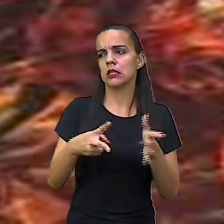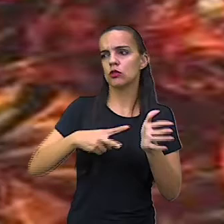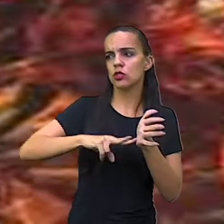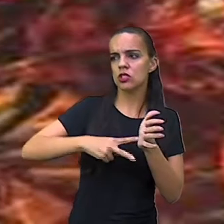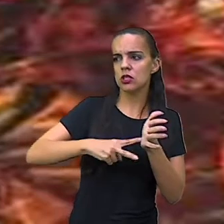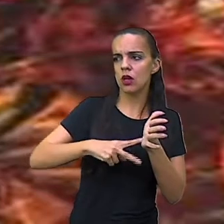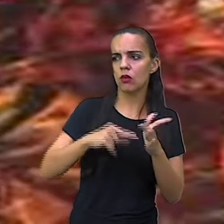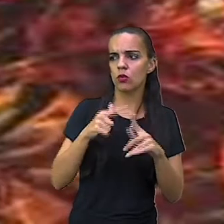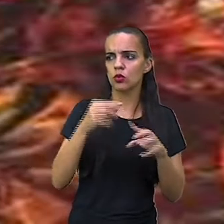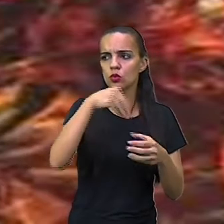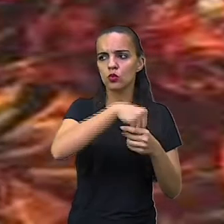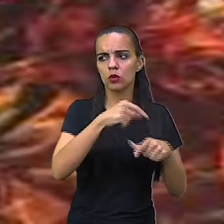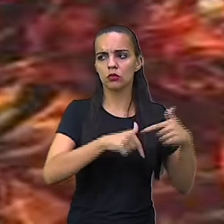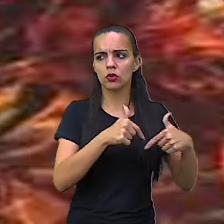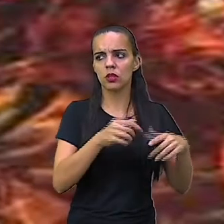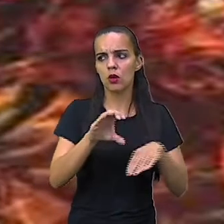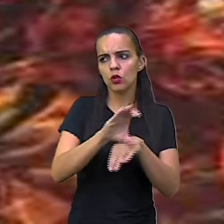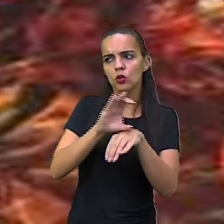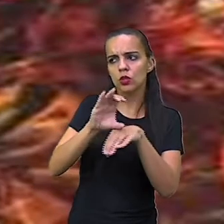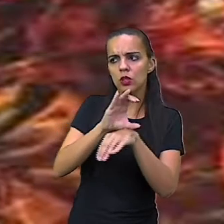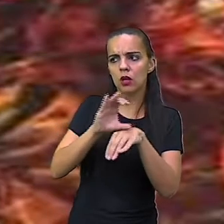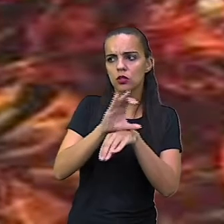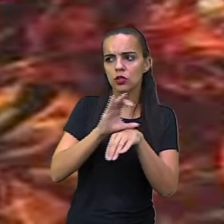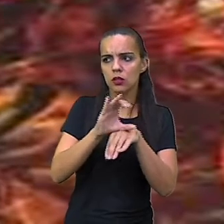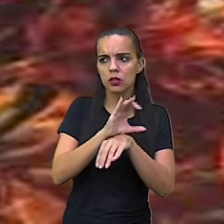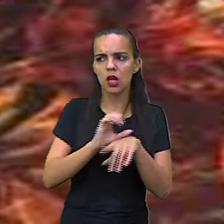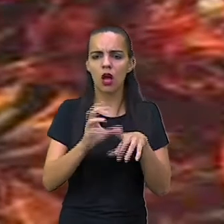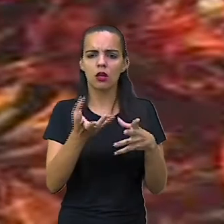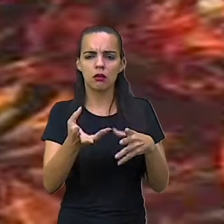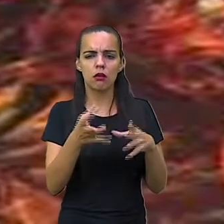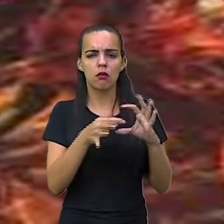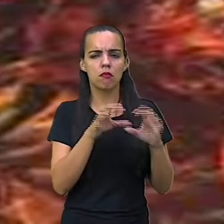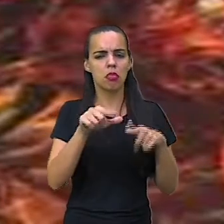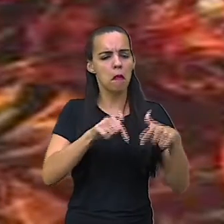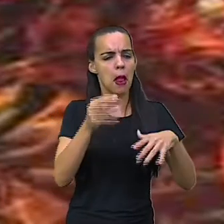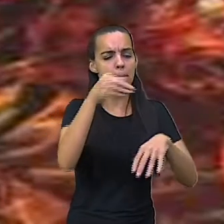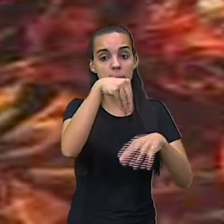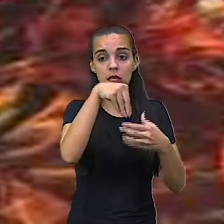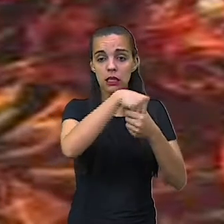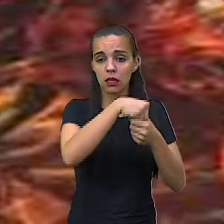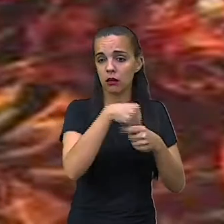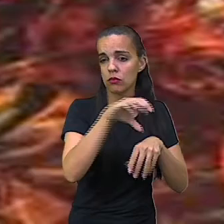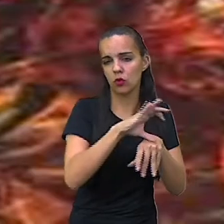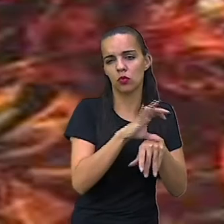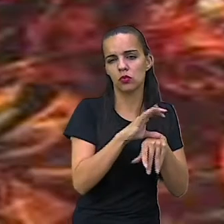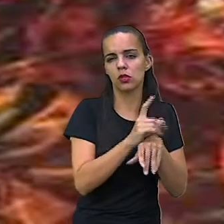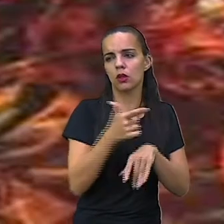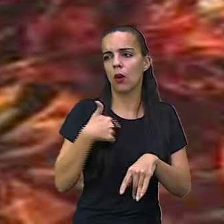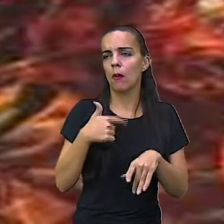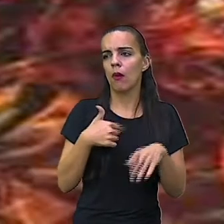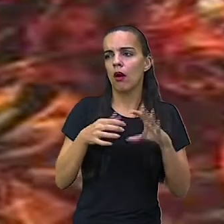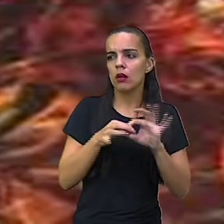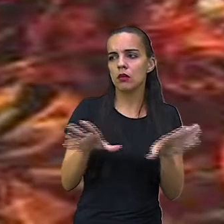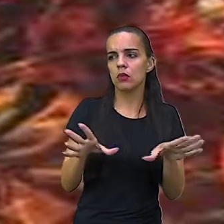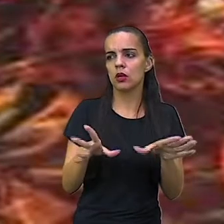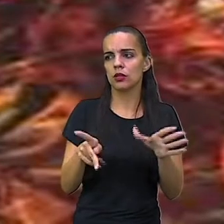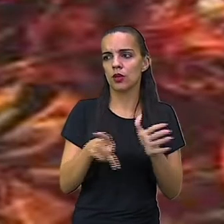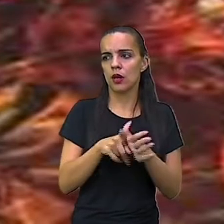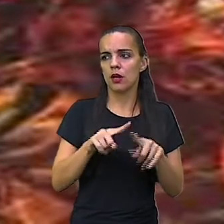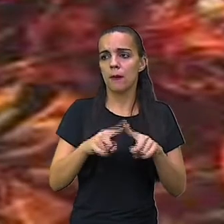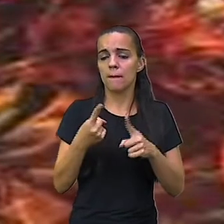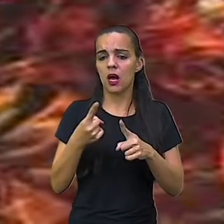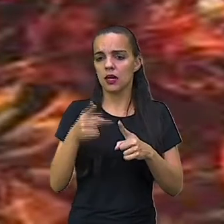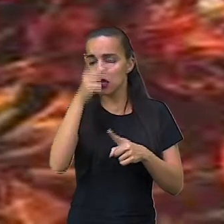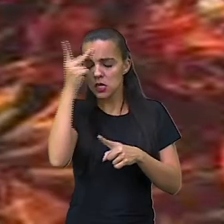tendo em vista a constituição de uma sociedade libertária baseada na cooperação e na ajuda